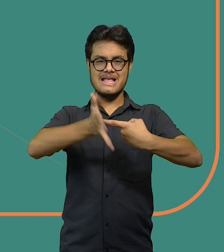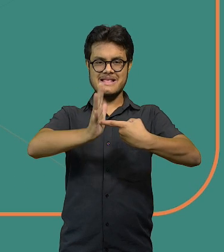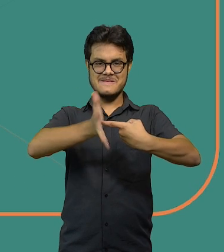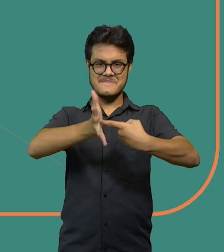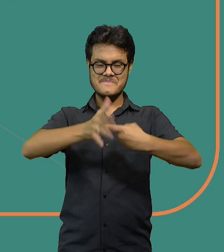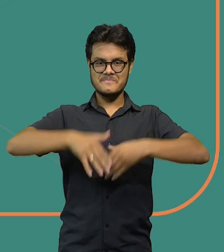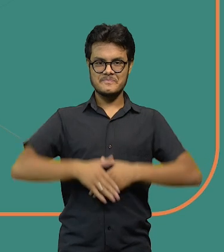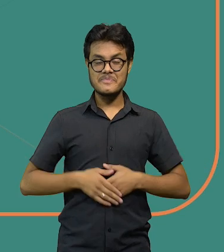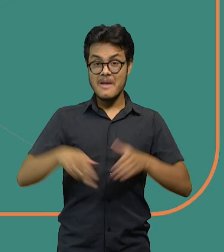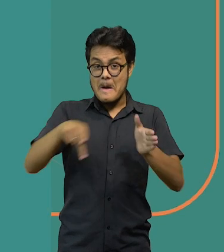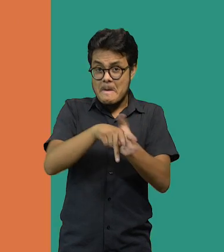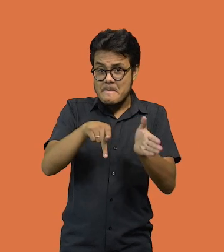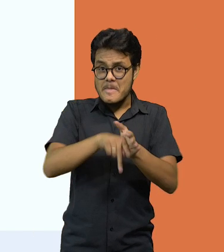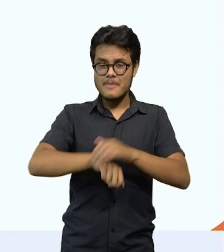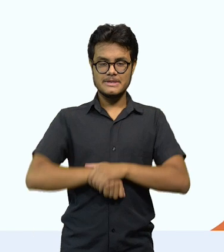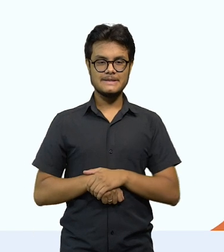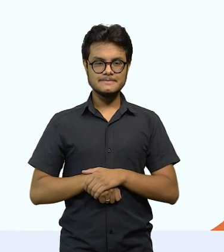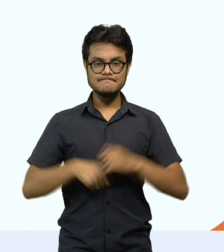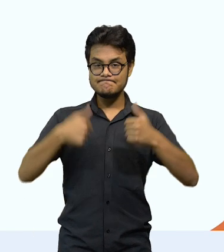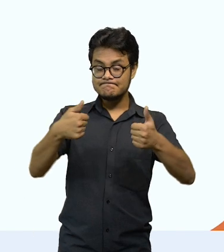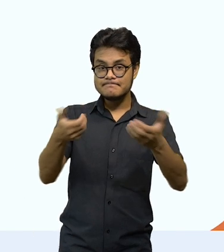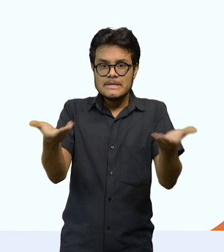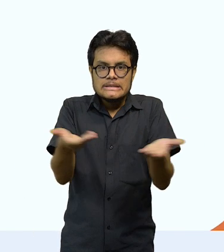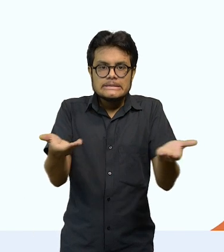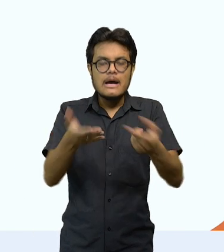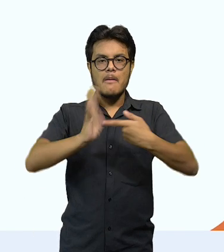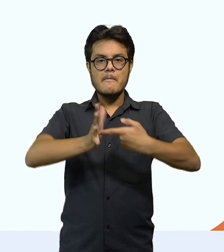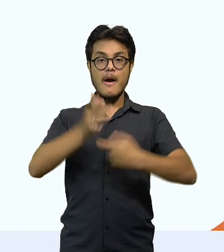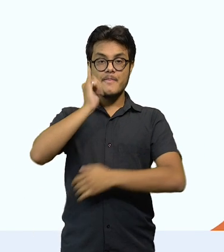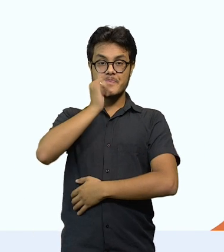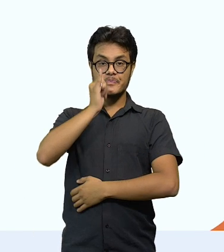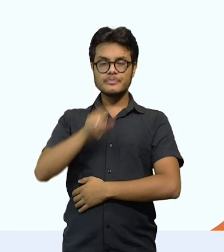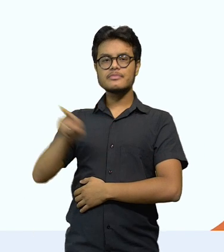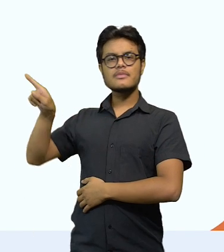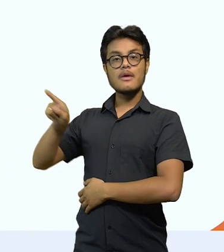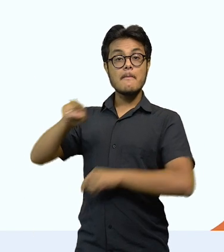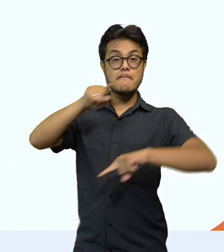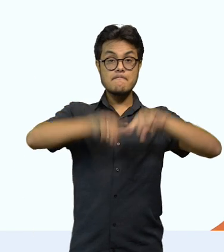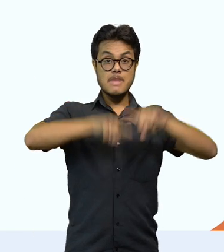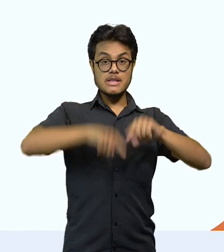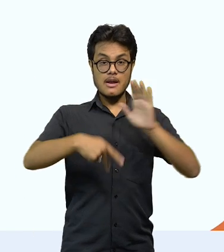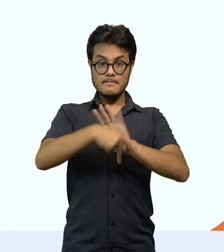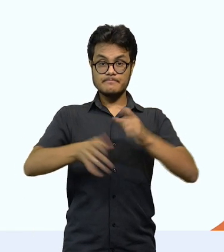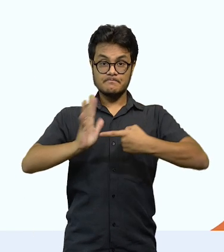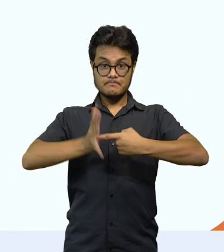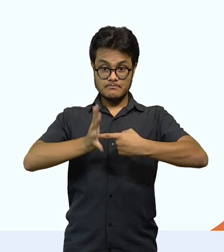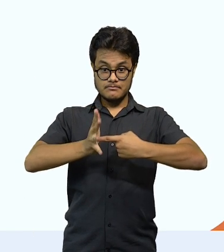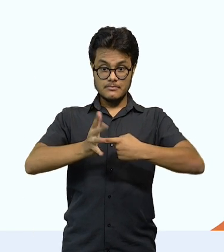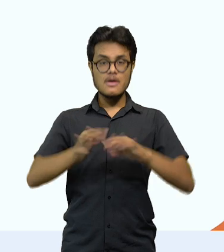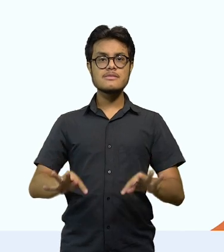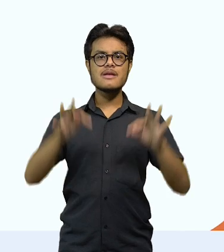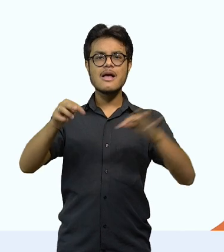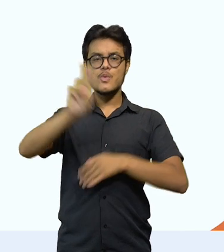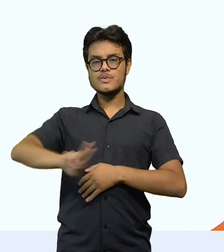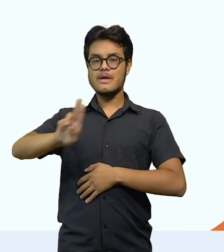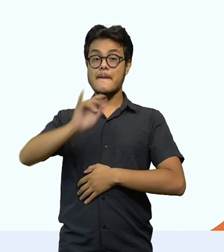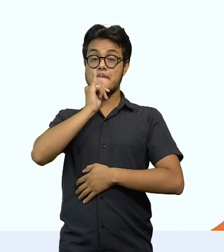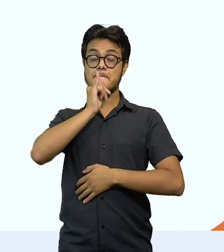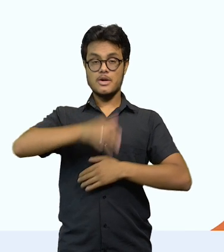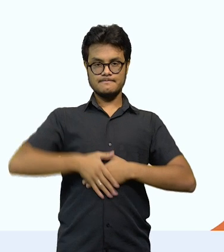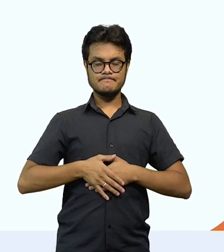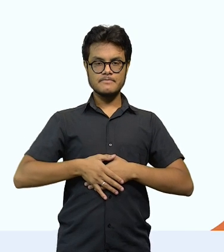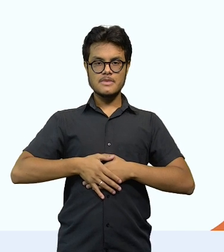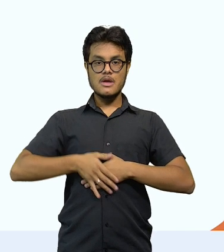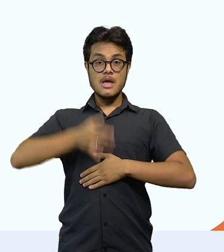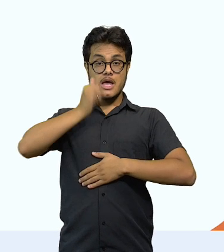gerador elétrico. Geradores elétricos aí são dispositivos que transformam qualquer tipo de